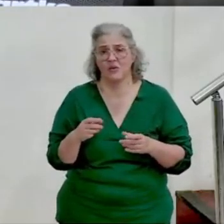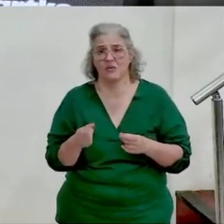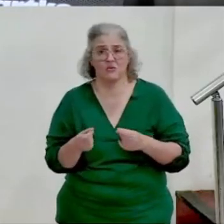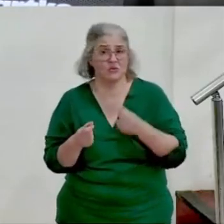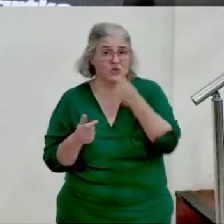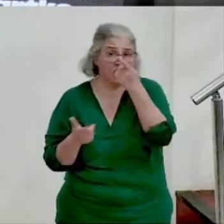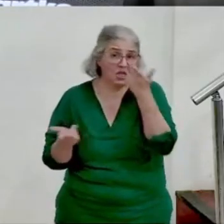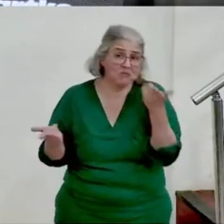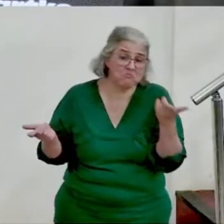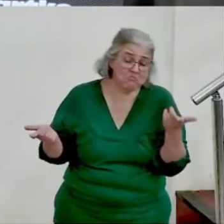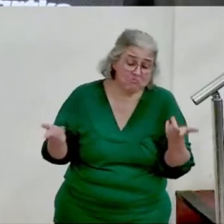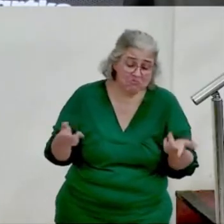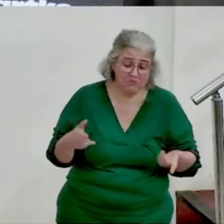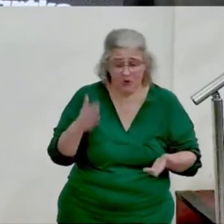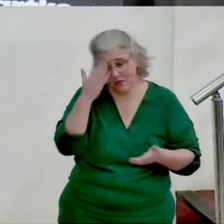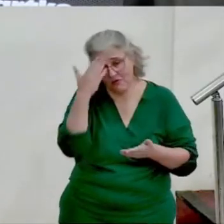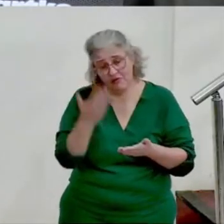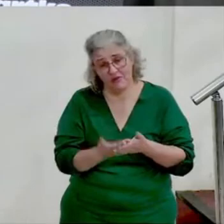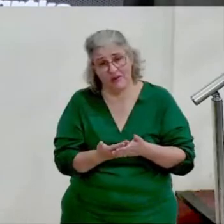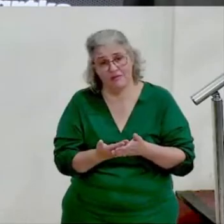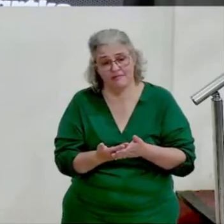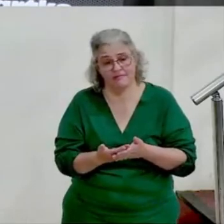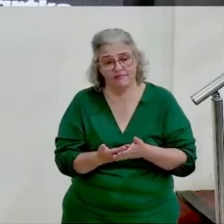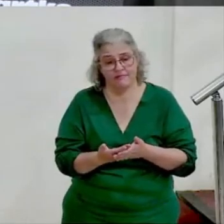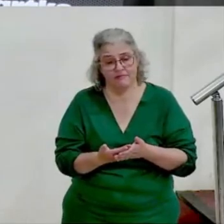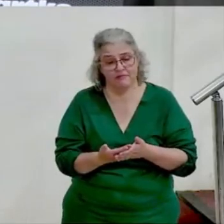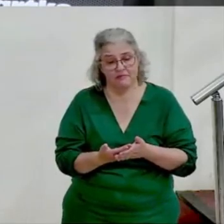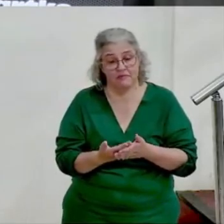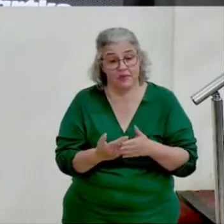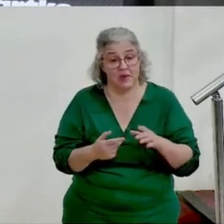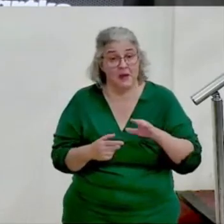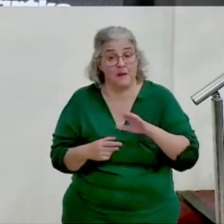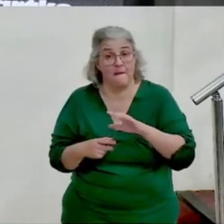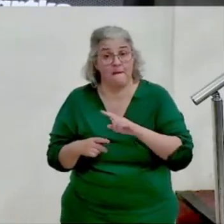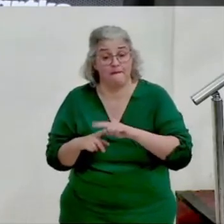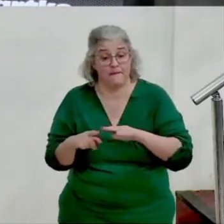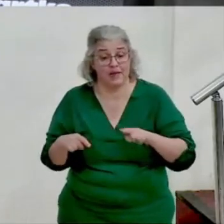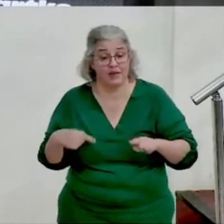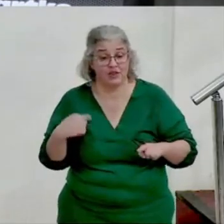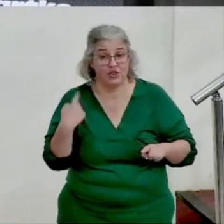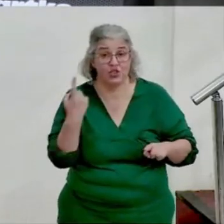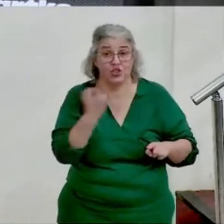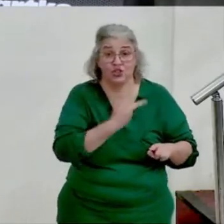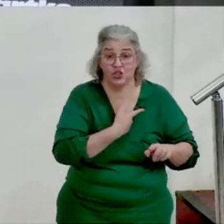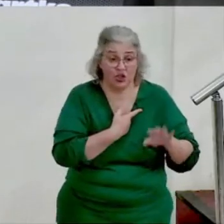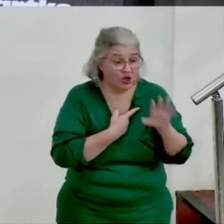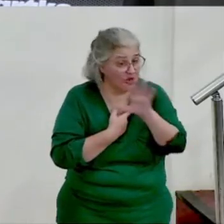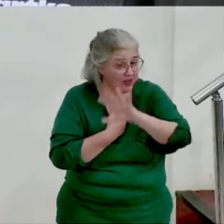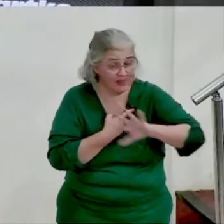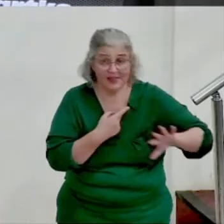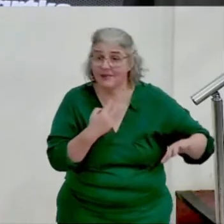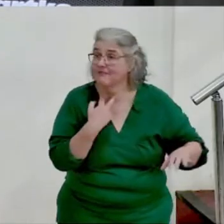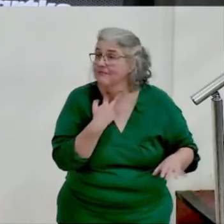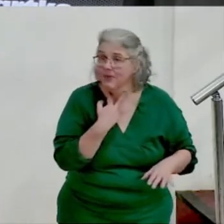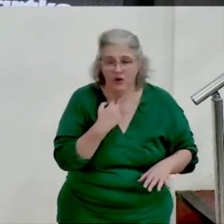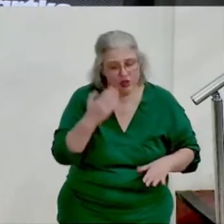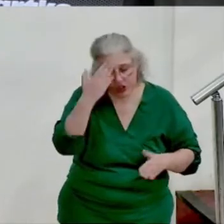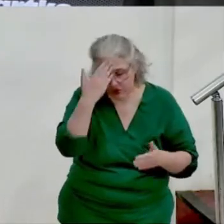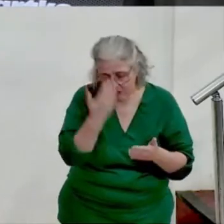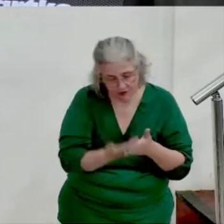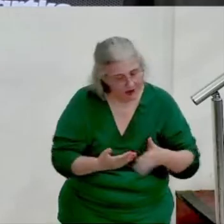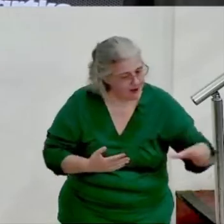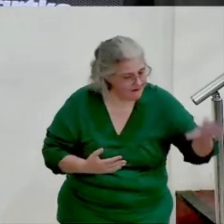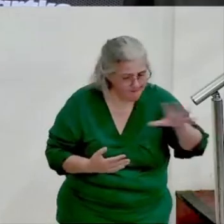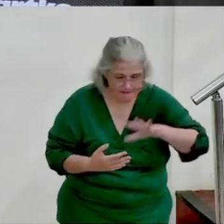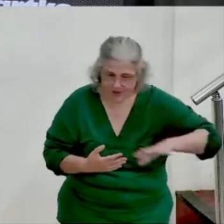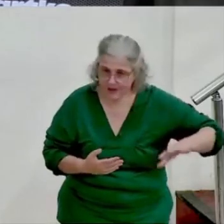nós. Mas nós não podemos confiar nestas coisas. Na